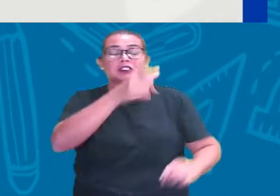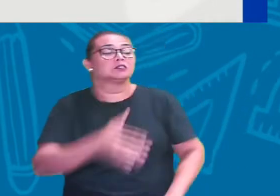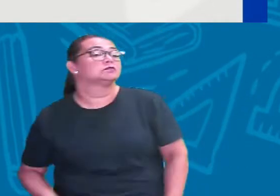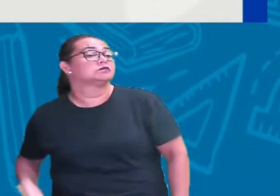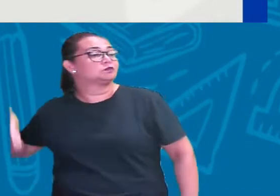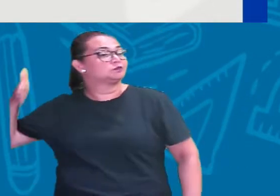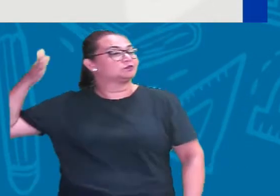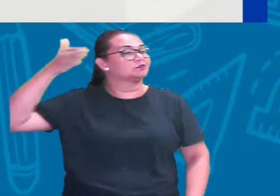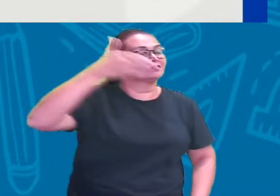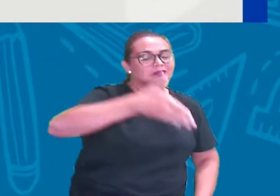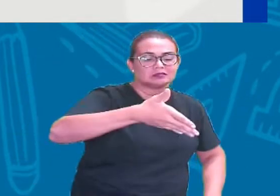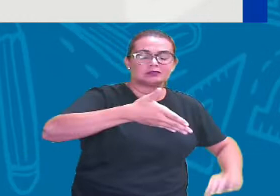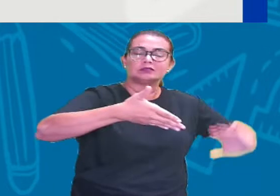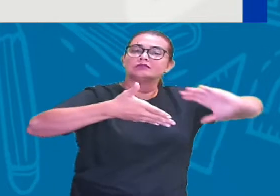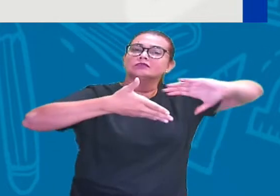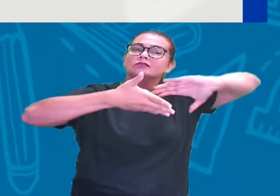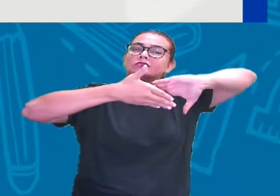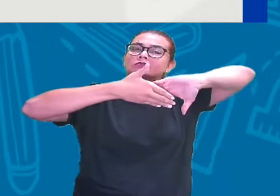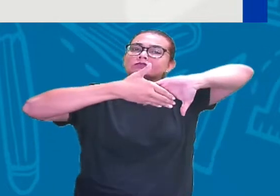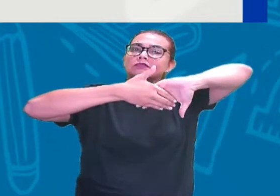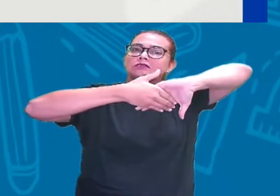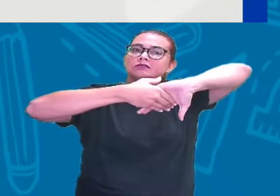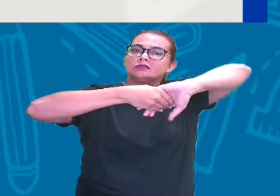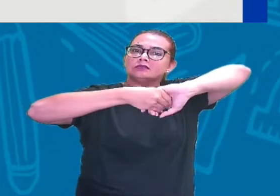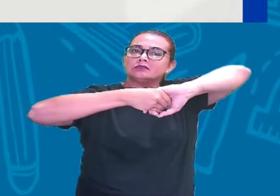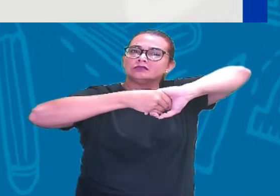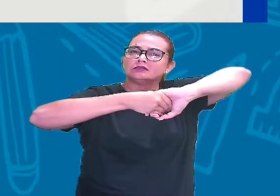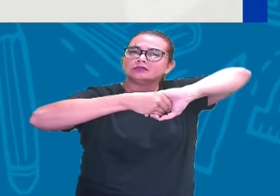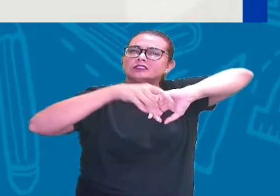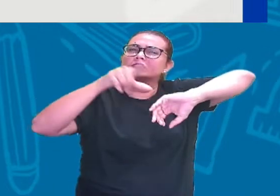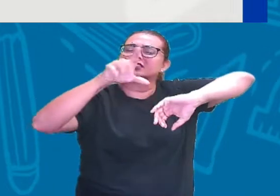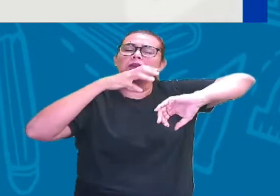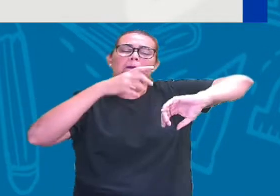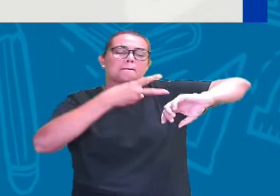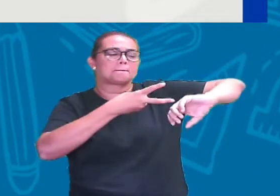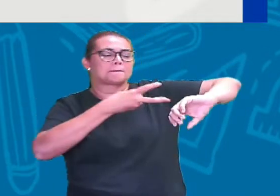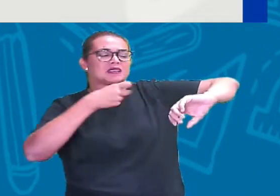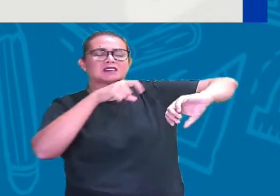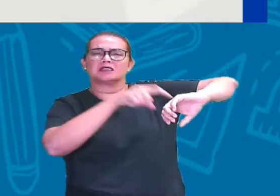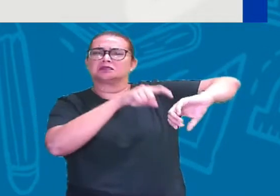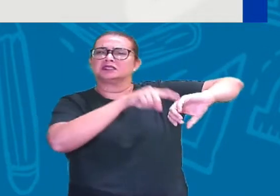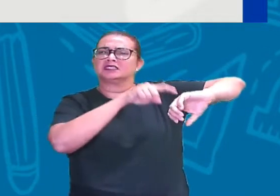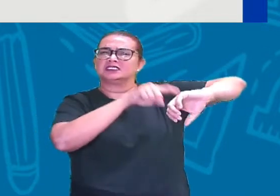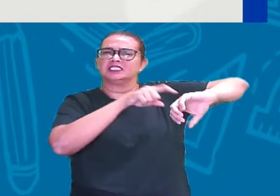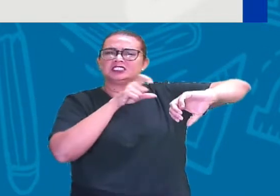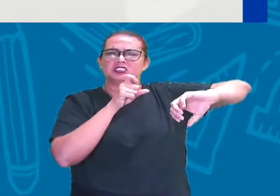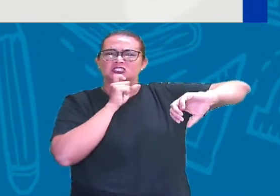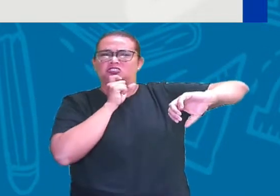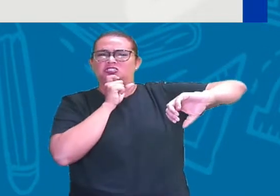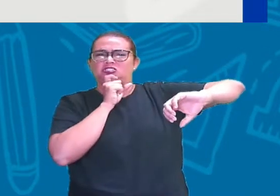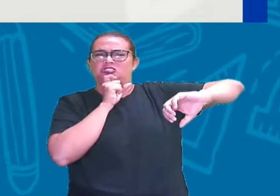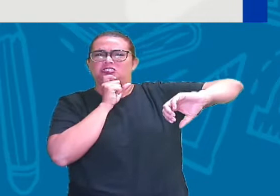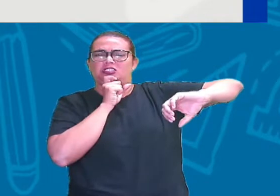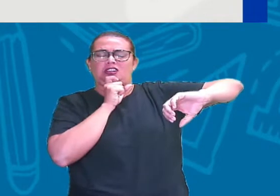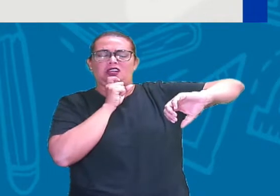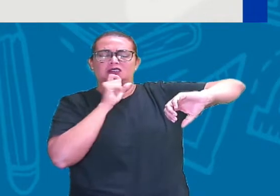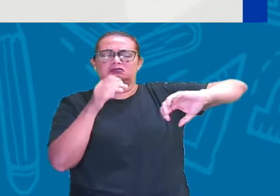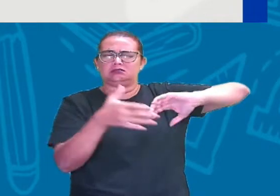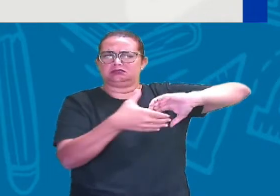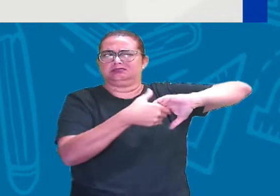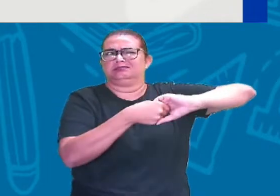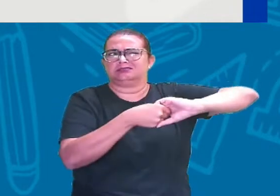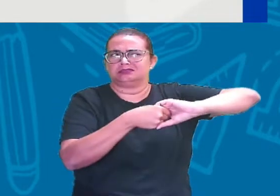dessa pessoa e você sente que a mão da pessoa está fria e você espera um pouquinho.